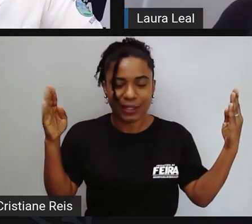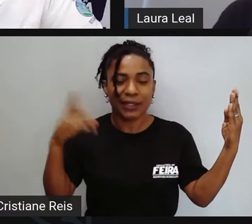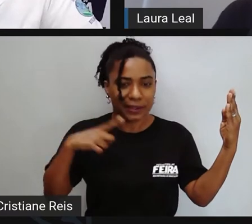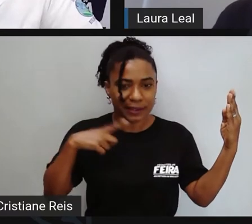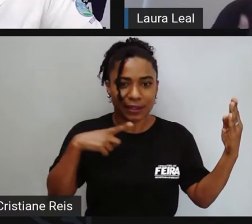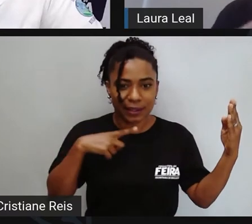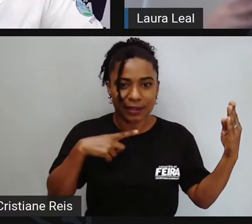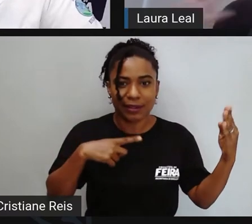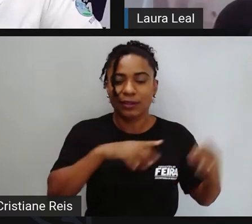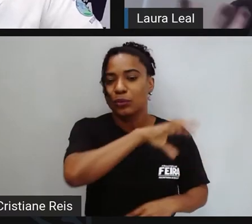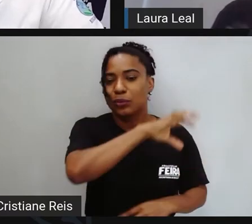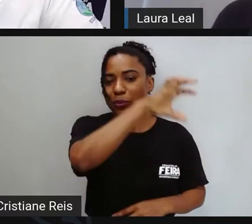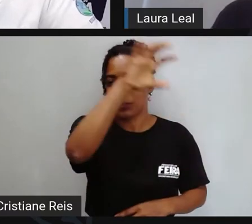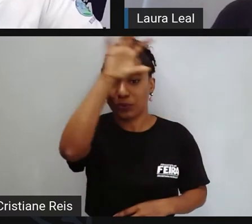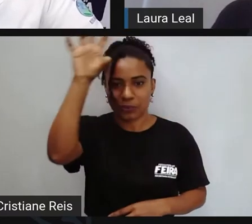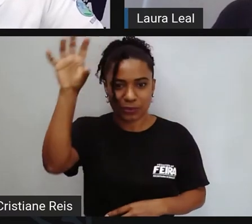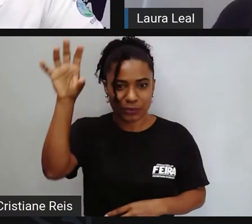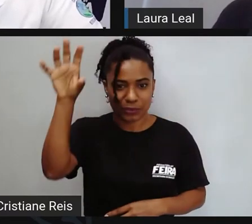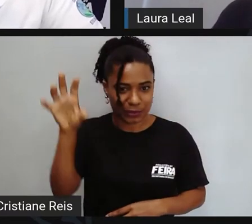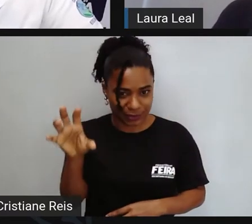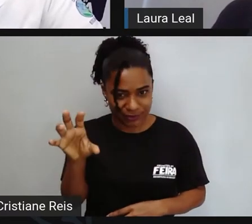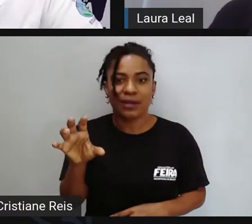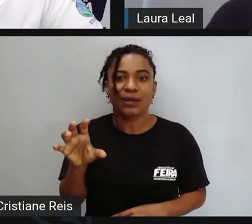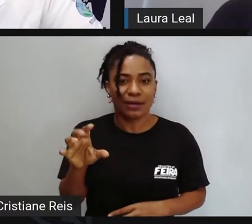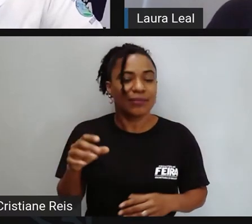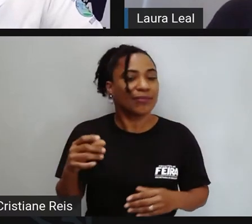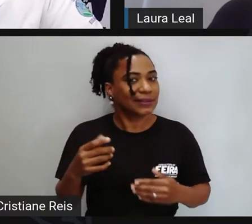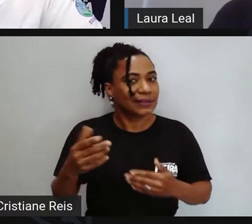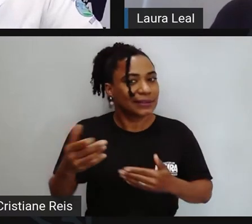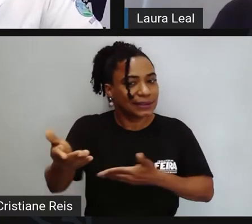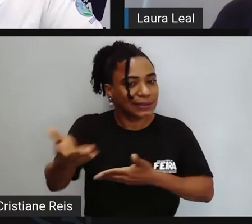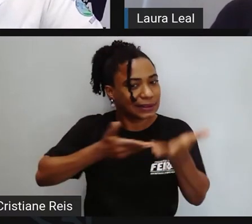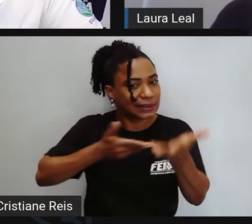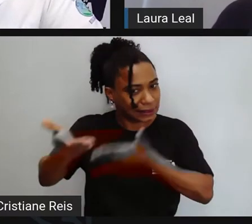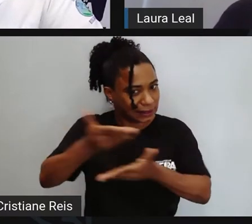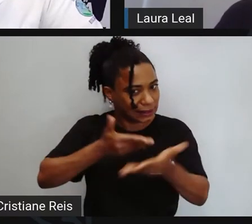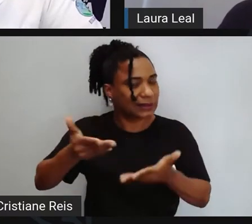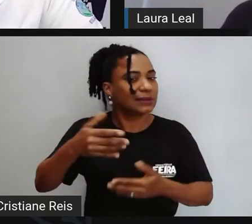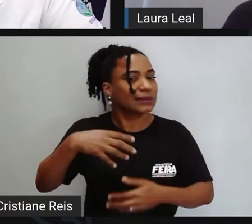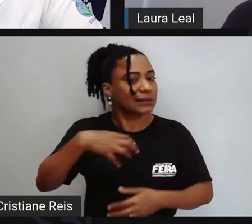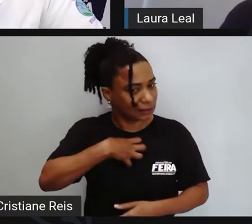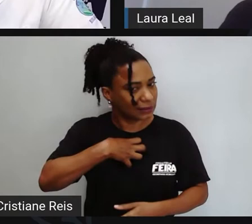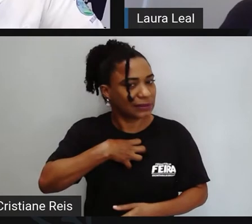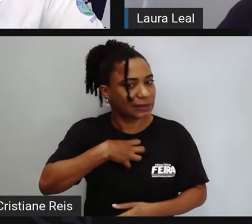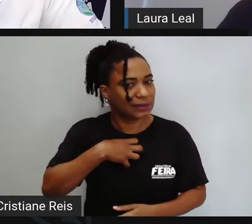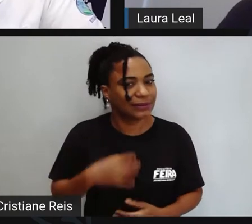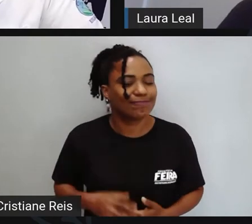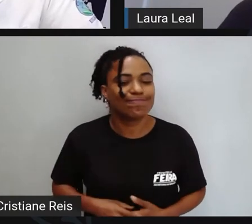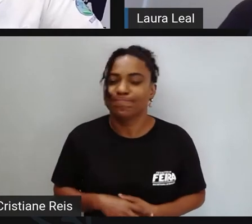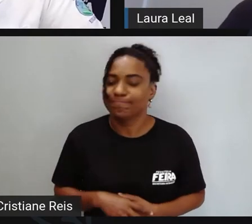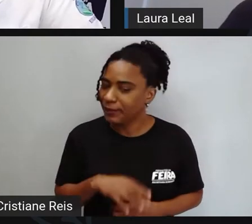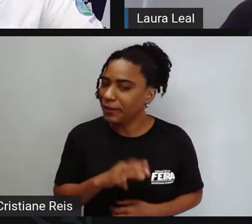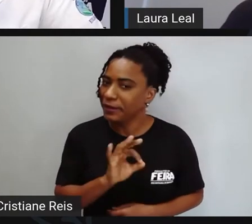menos. Melhor. Mas menos na mal. Cidade, assim, eu sinto mais. Menos mal, né?